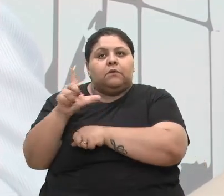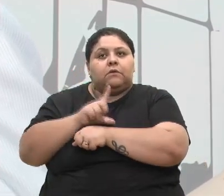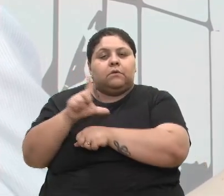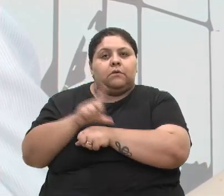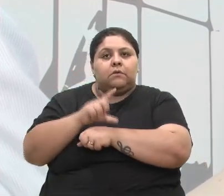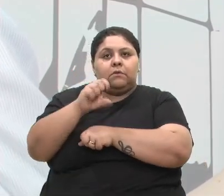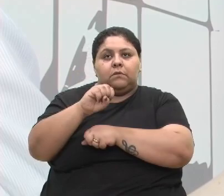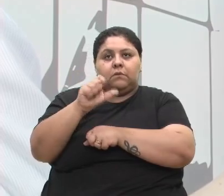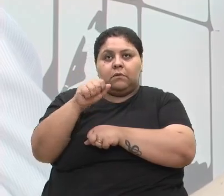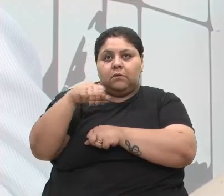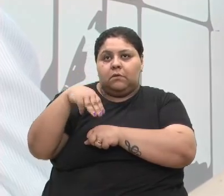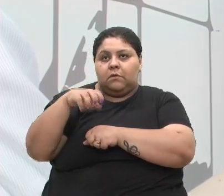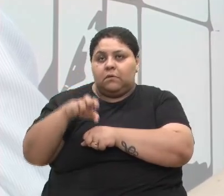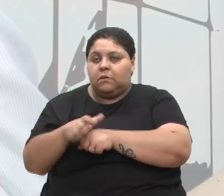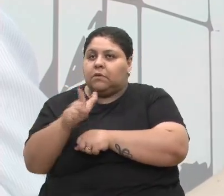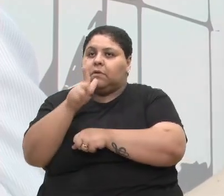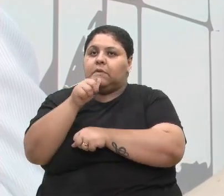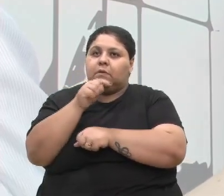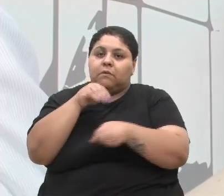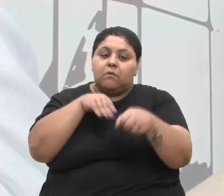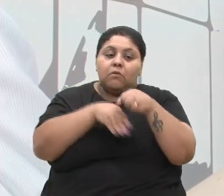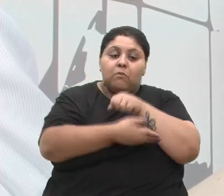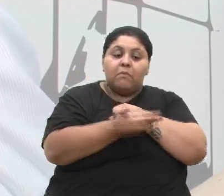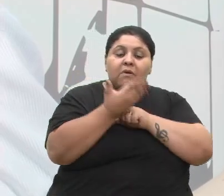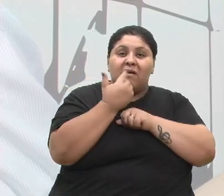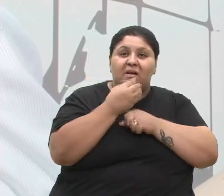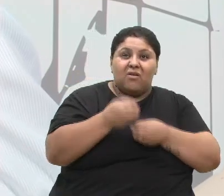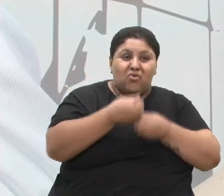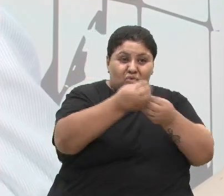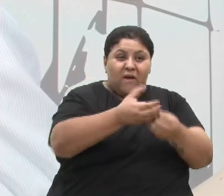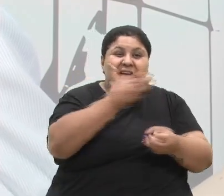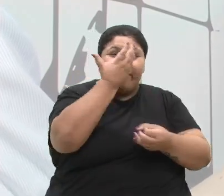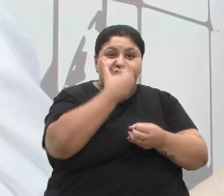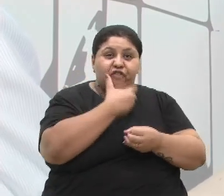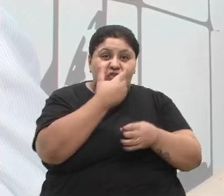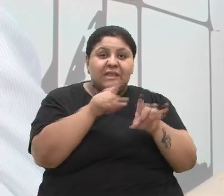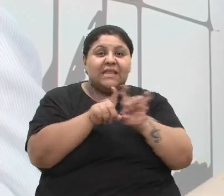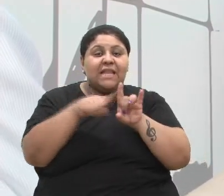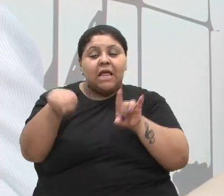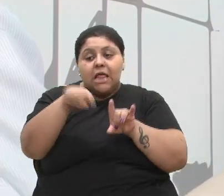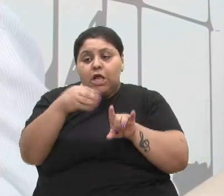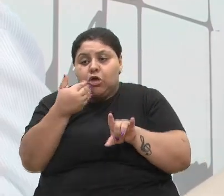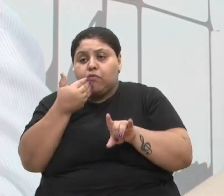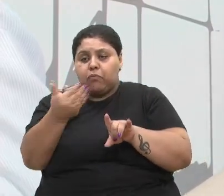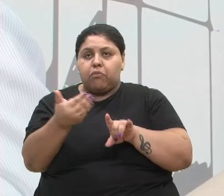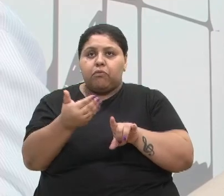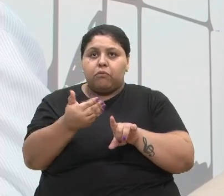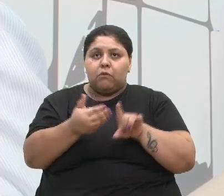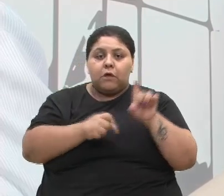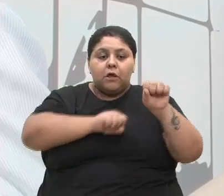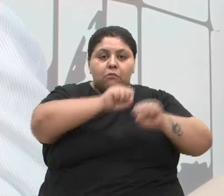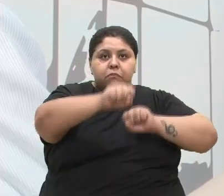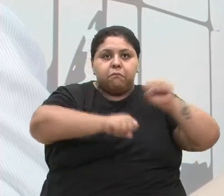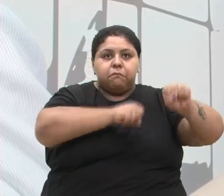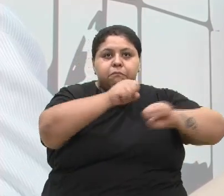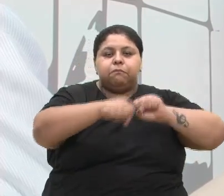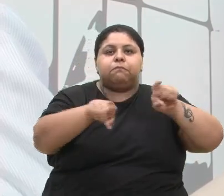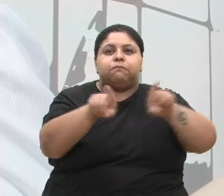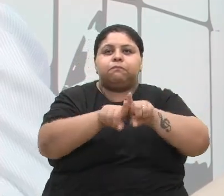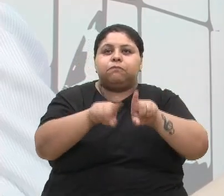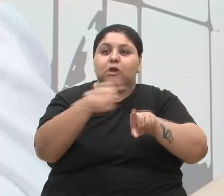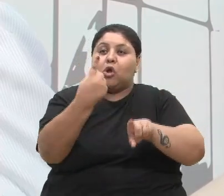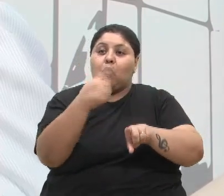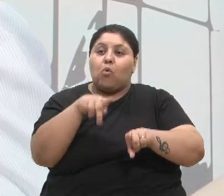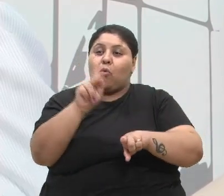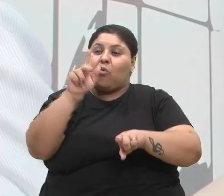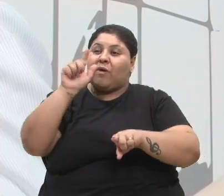com água, o banco de alimento vai doar algumas frutas também. E a gente pede, então, para que o ciclista também traga, né, 1 quilo de